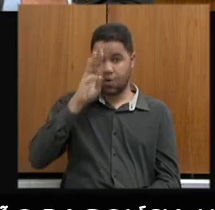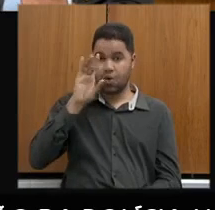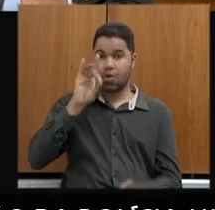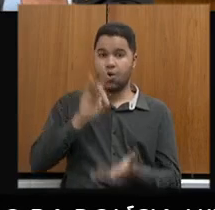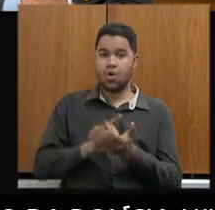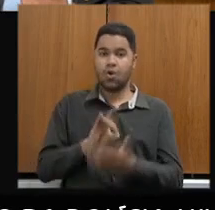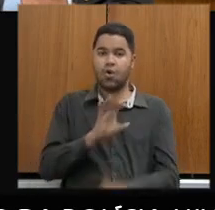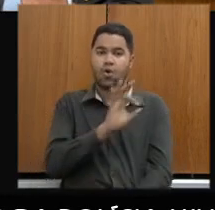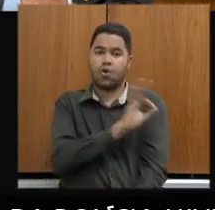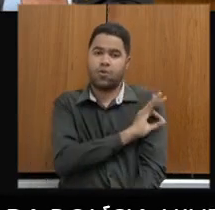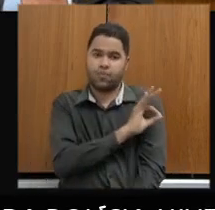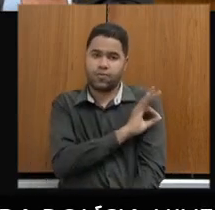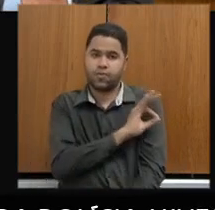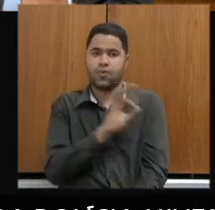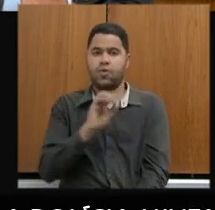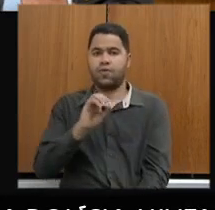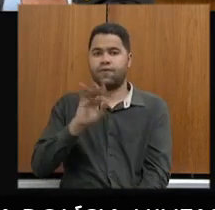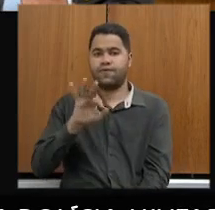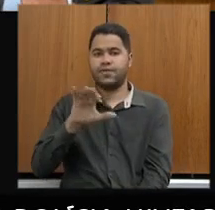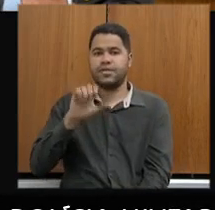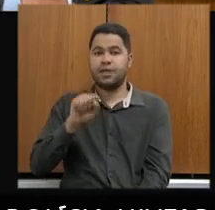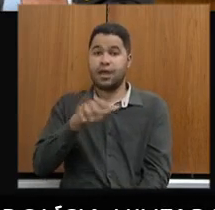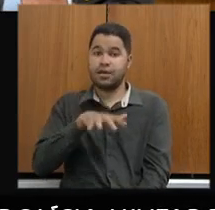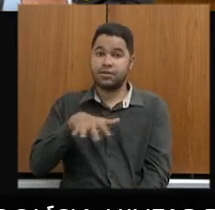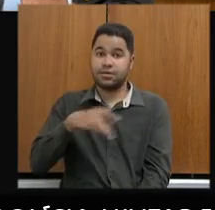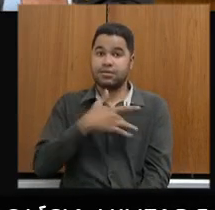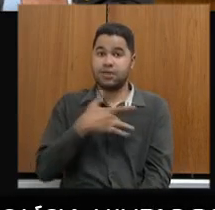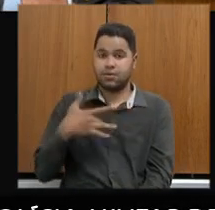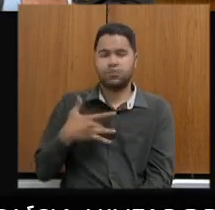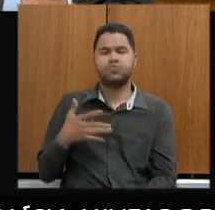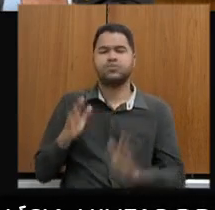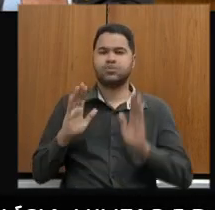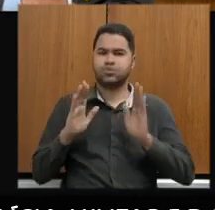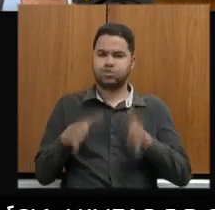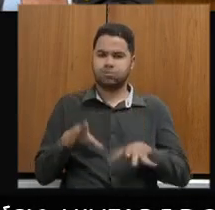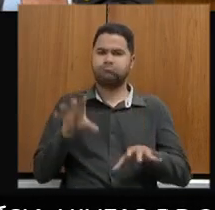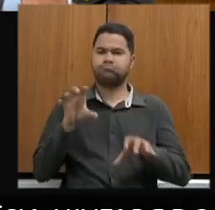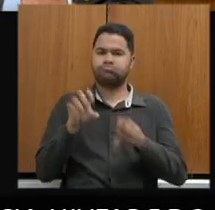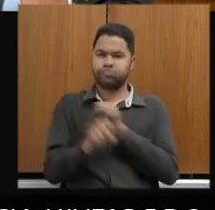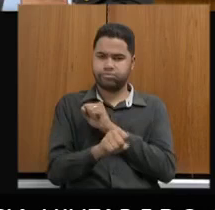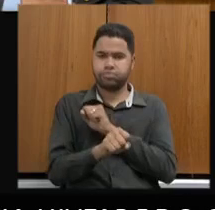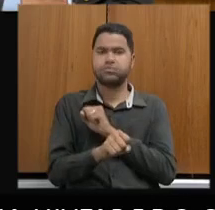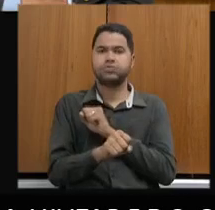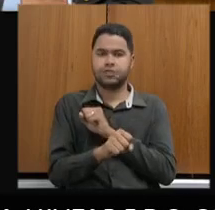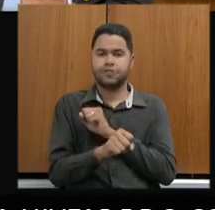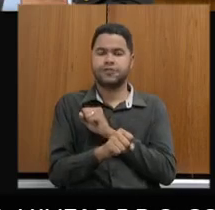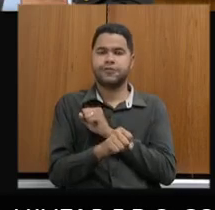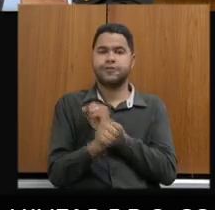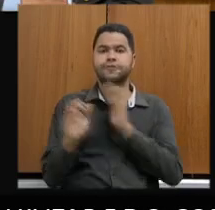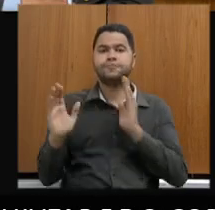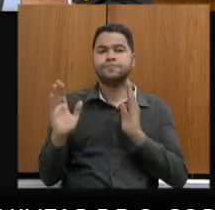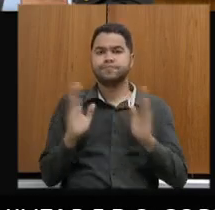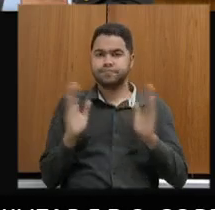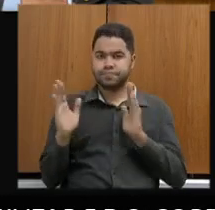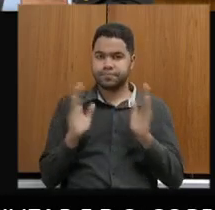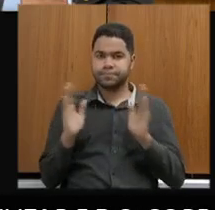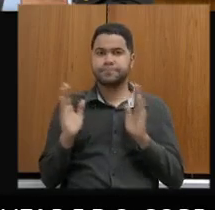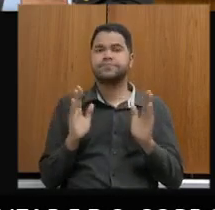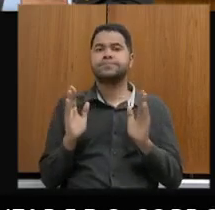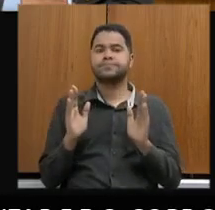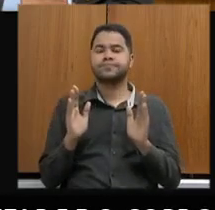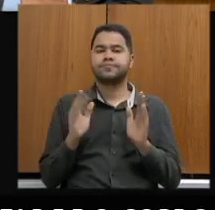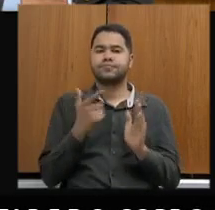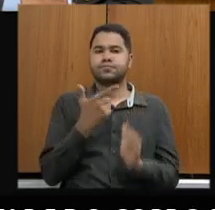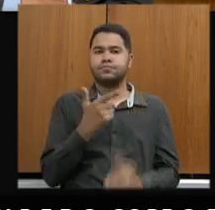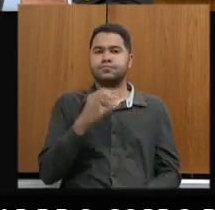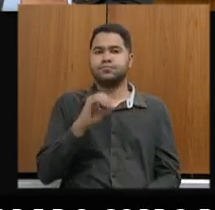oficiais do quadro de saúde diz estes já foram formados ainda durante o ano